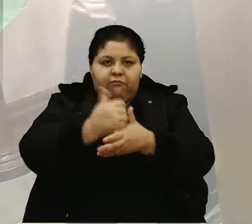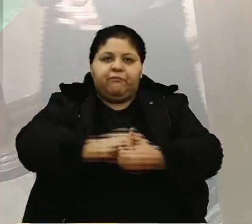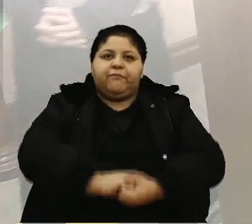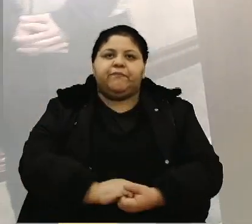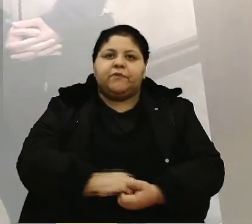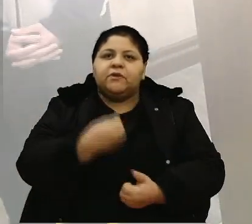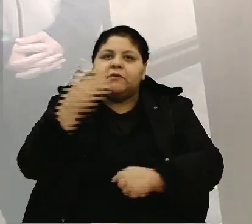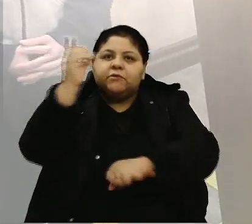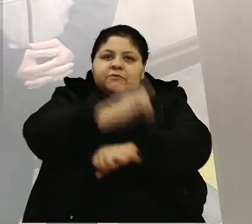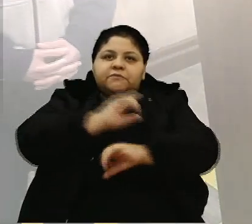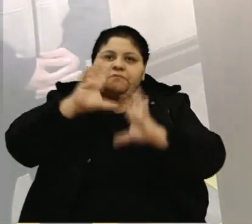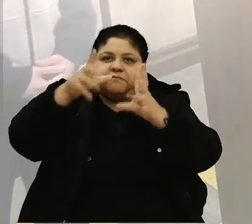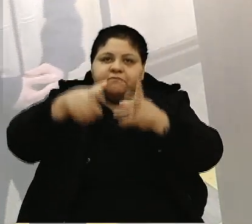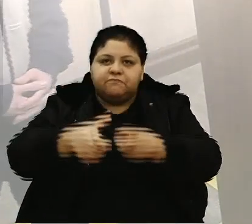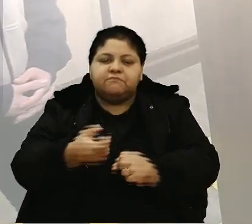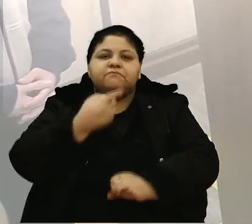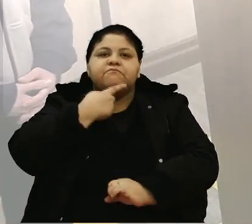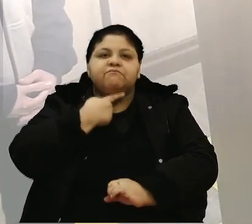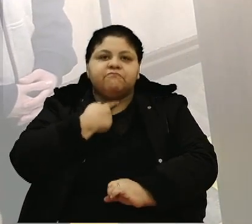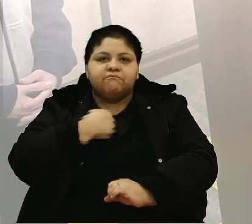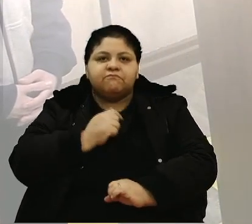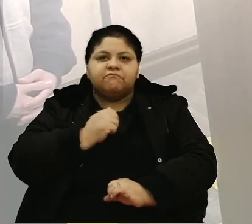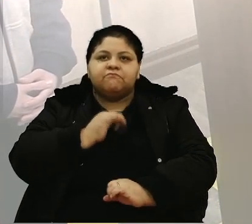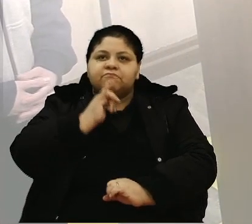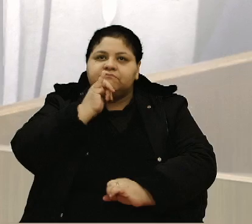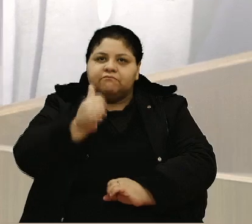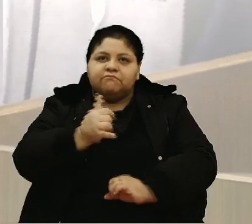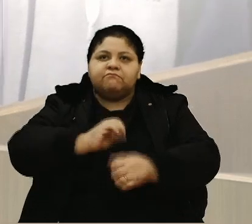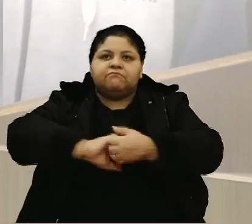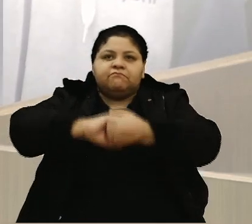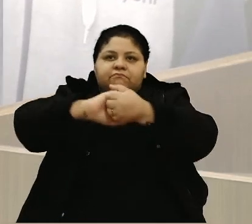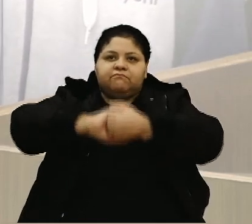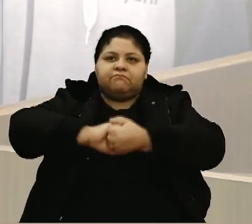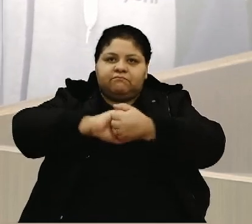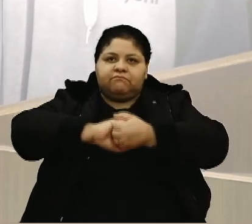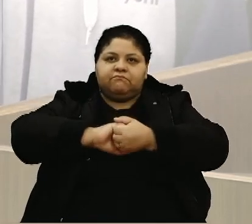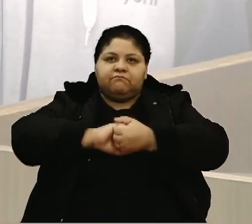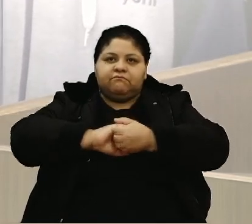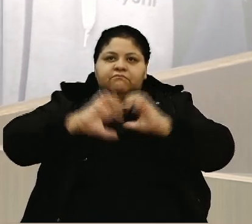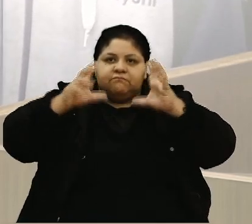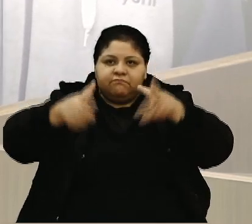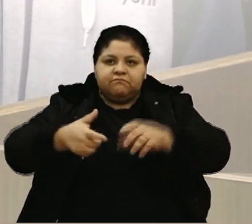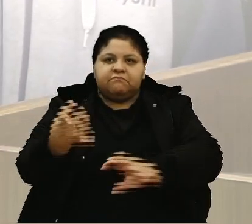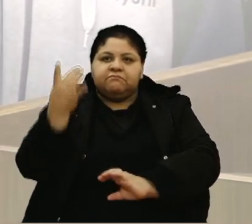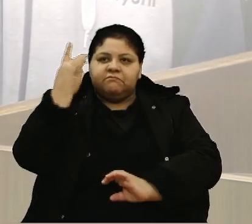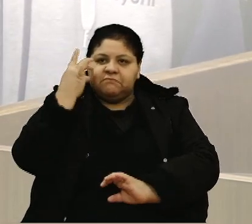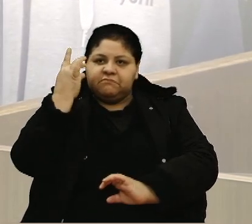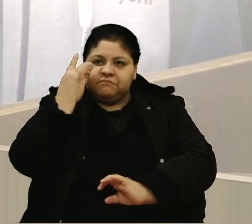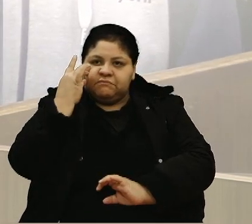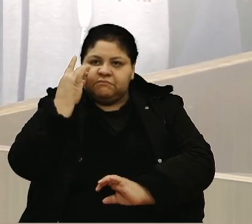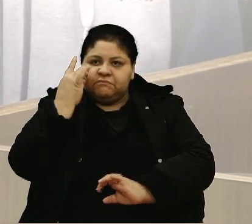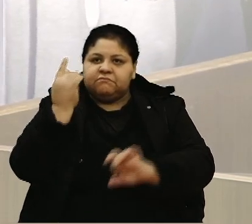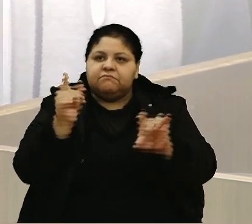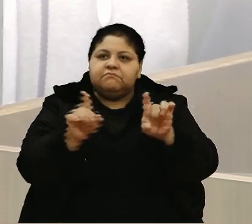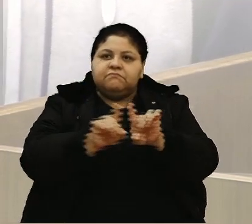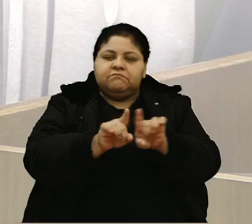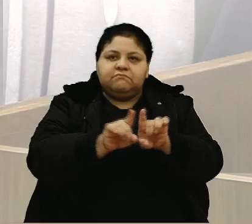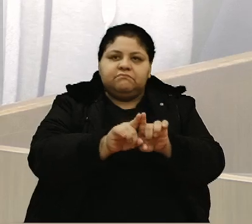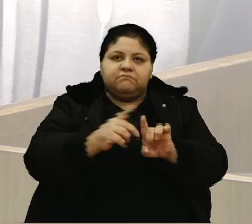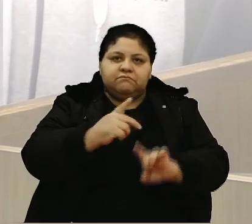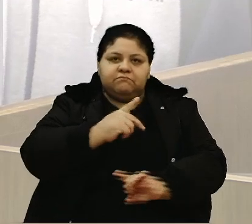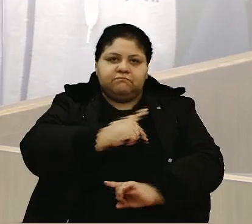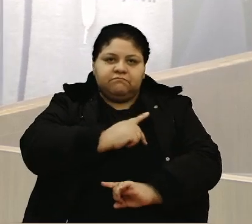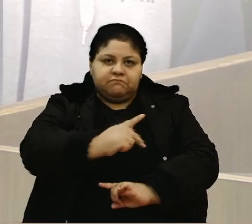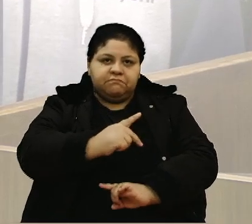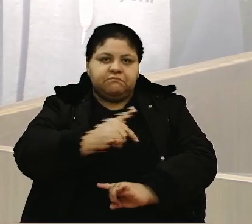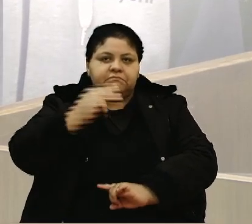Bom dia a todos. Gostaria de reforçar então a saudação a todos aqui presentes, inclusive a presidente